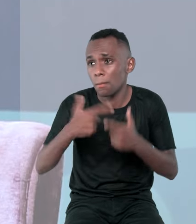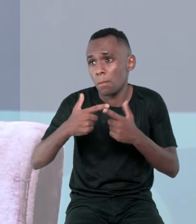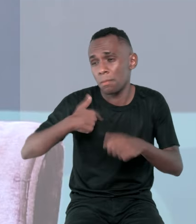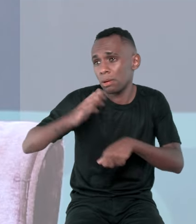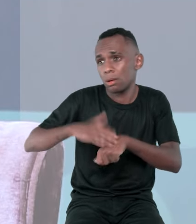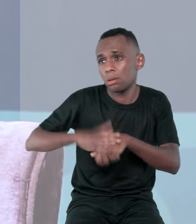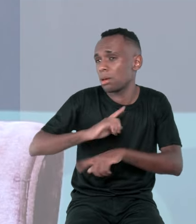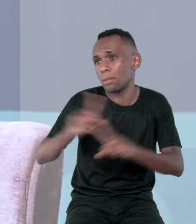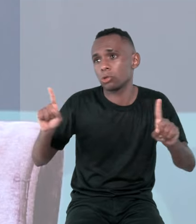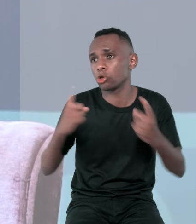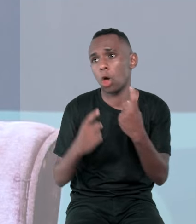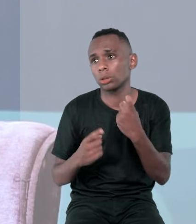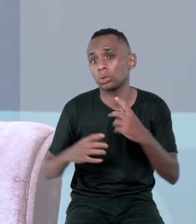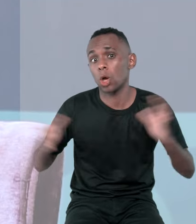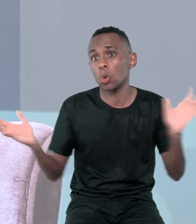meu.